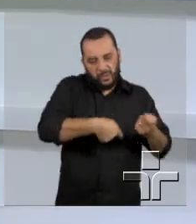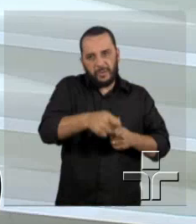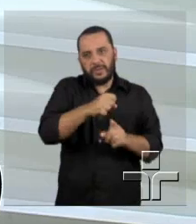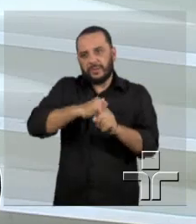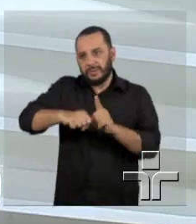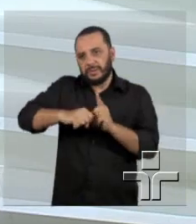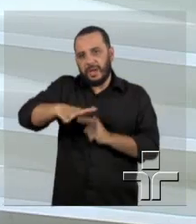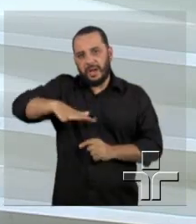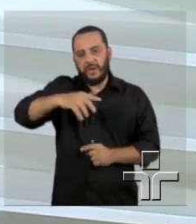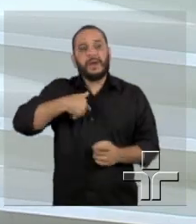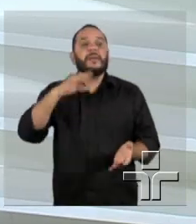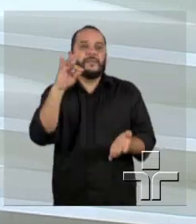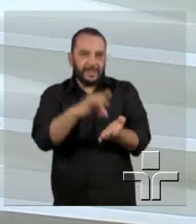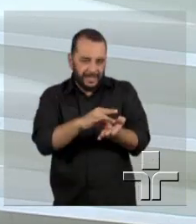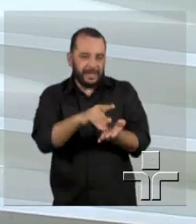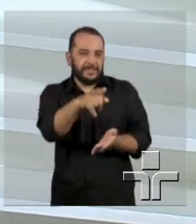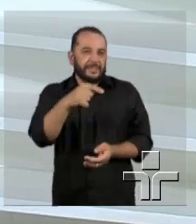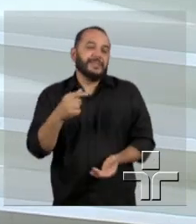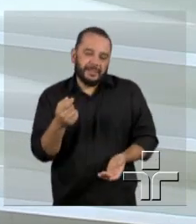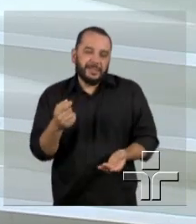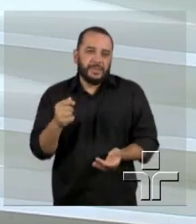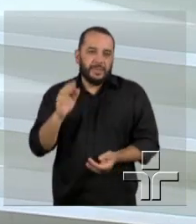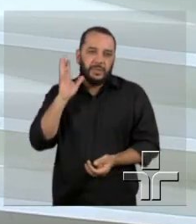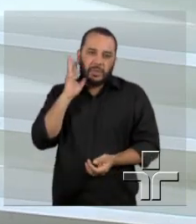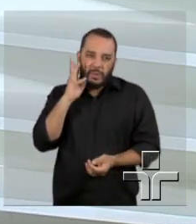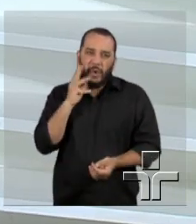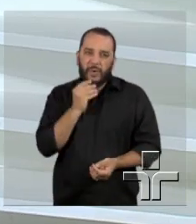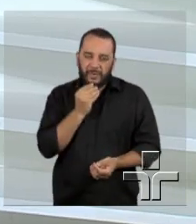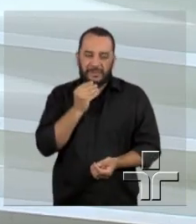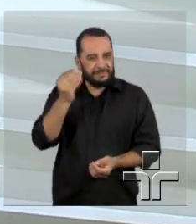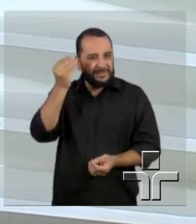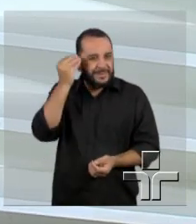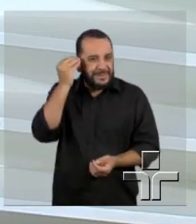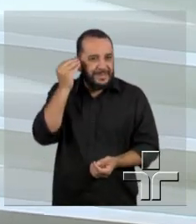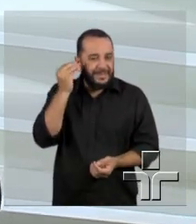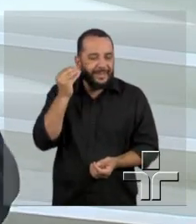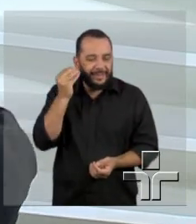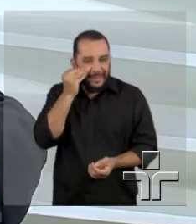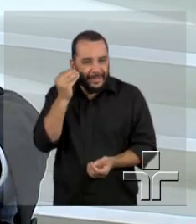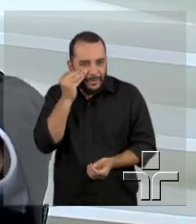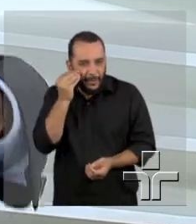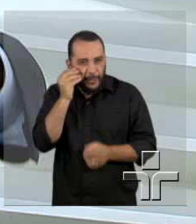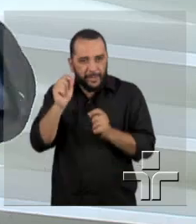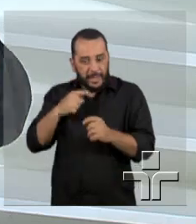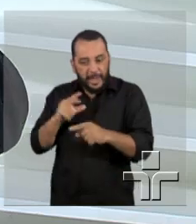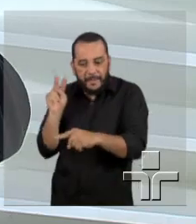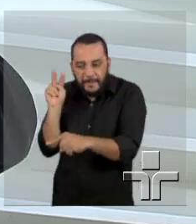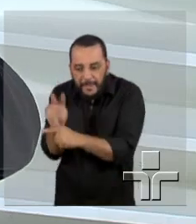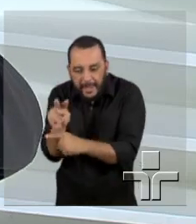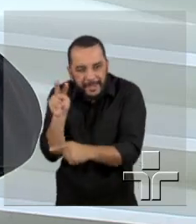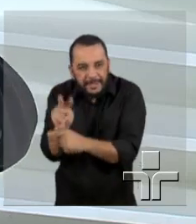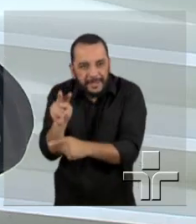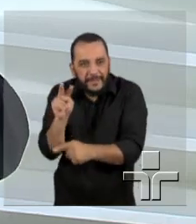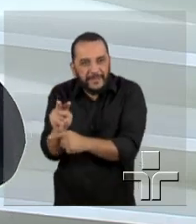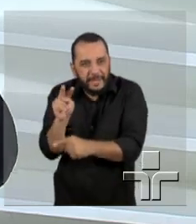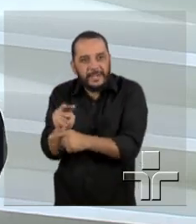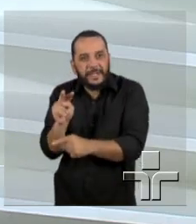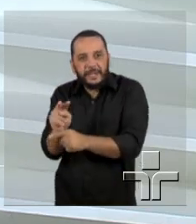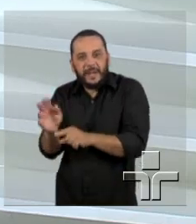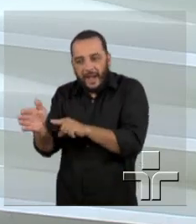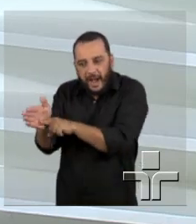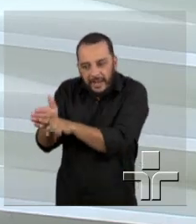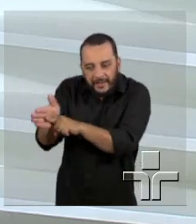É verdade que ele tentou minimizar os efeitos da sua própria decisão, preservando a continuidade das investigações e